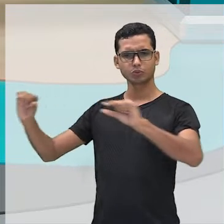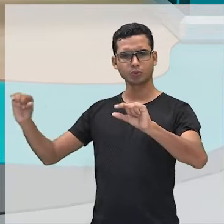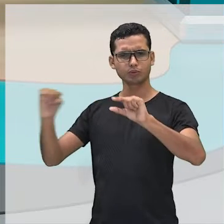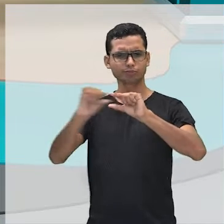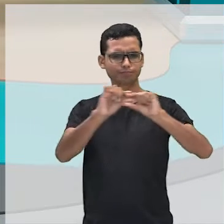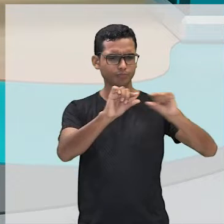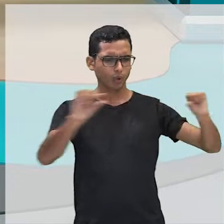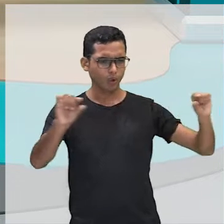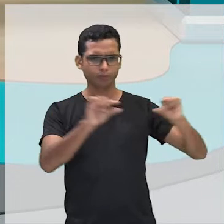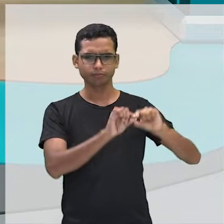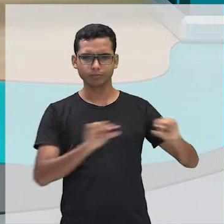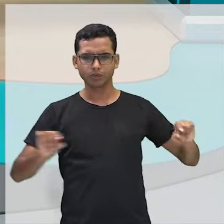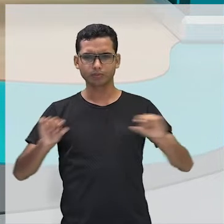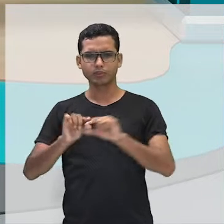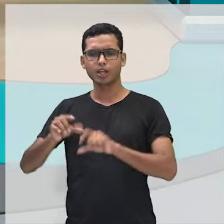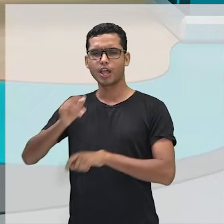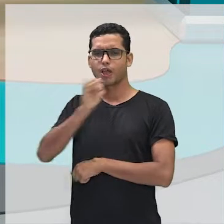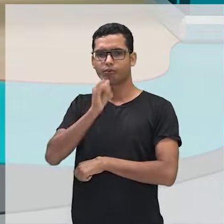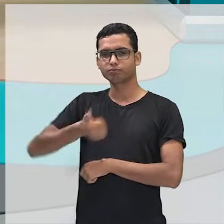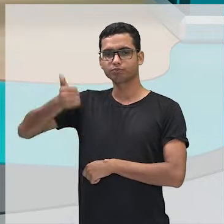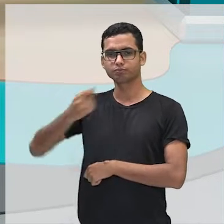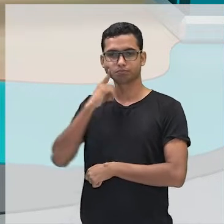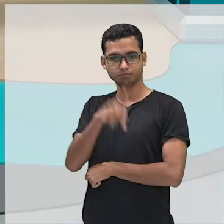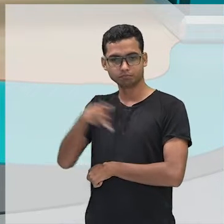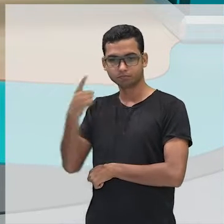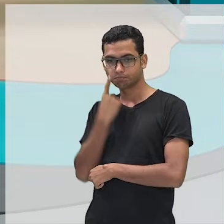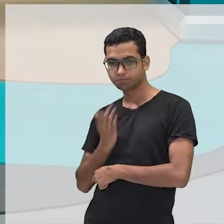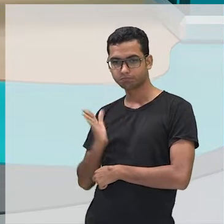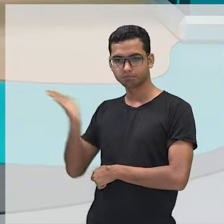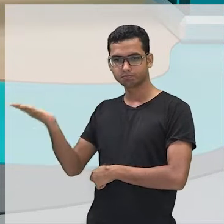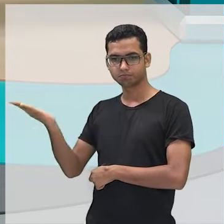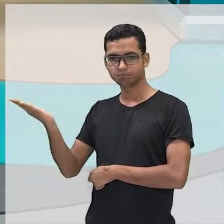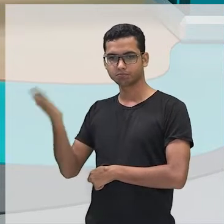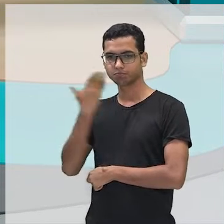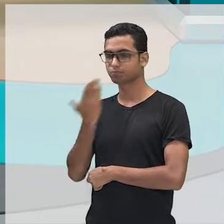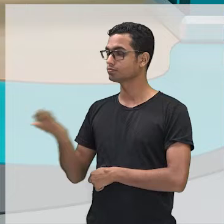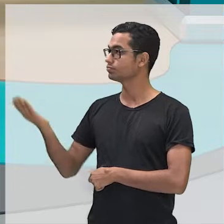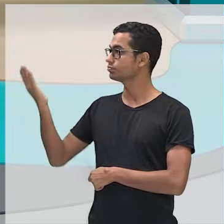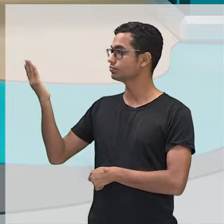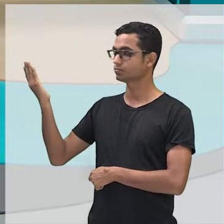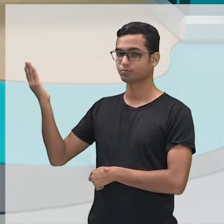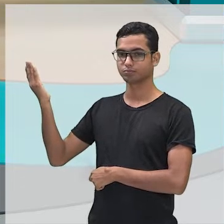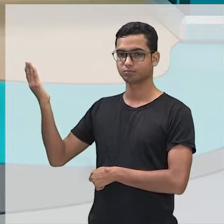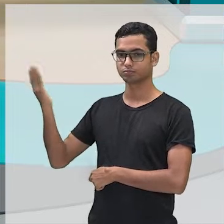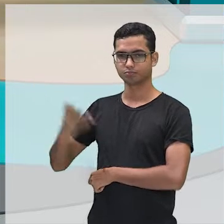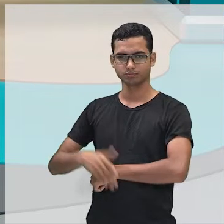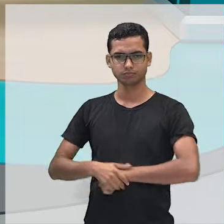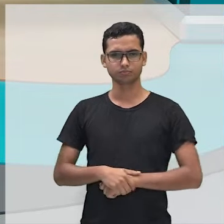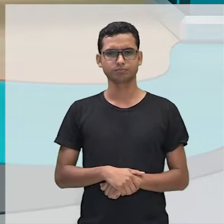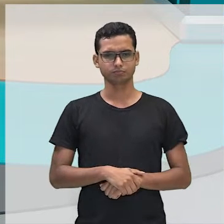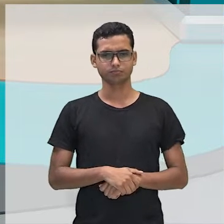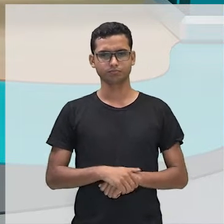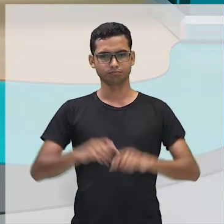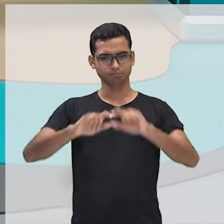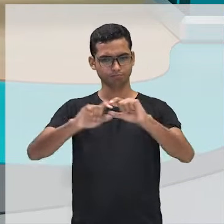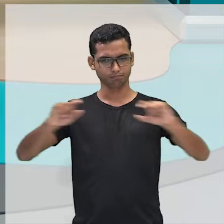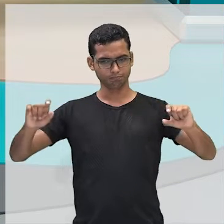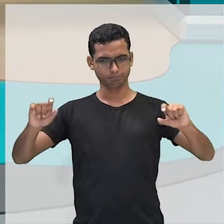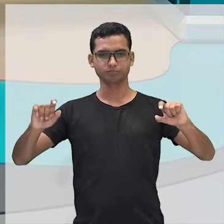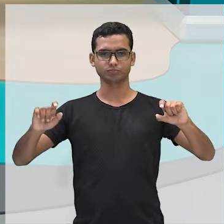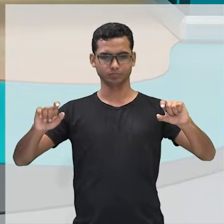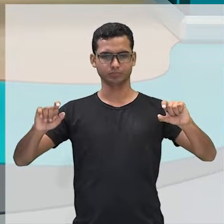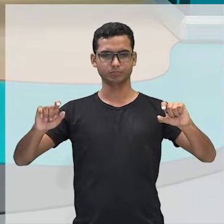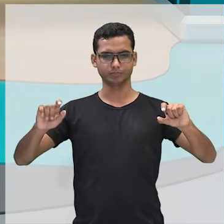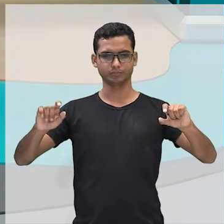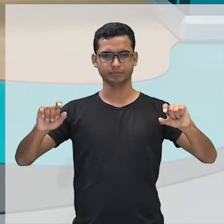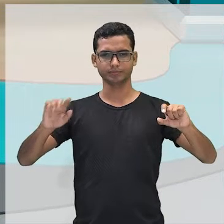listen to him. They listen to him. Então, esse destaque aqui é